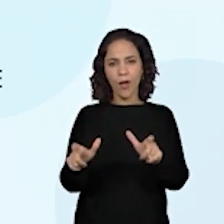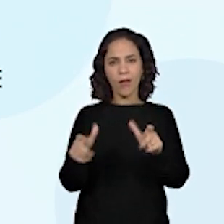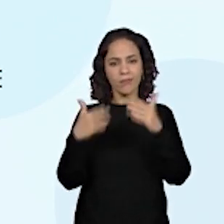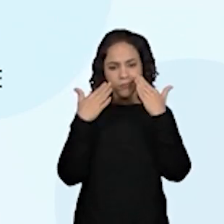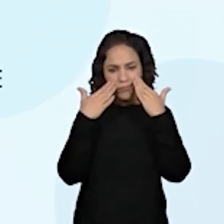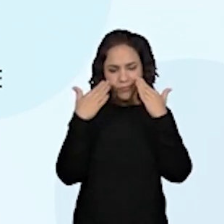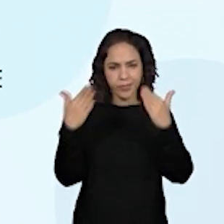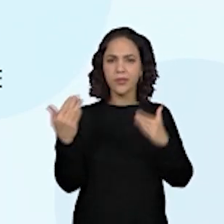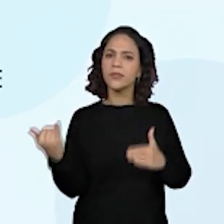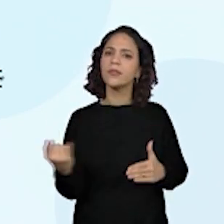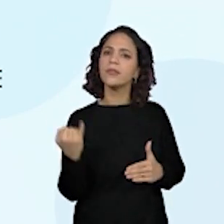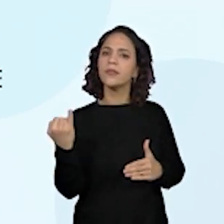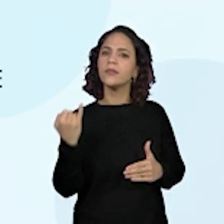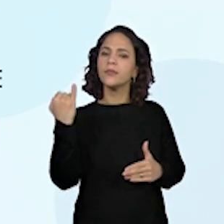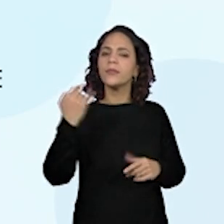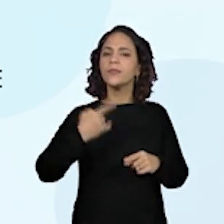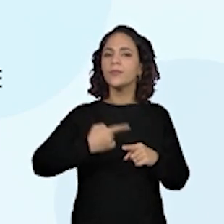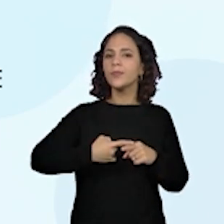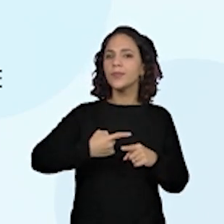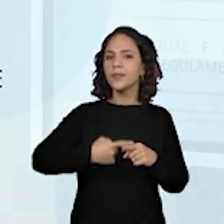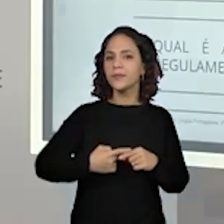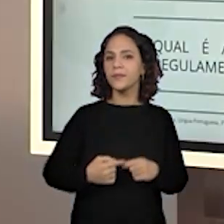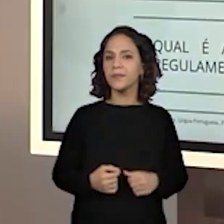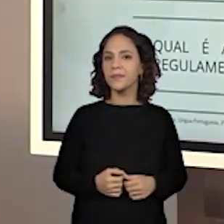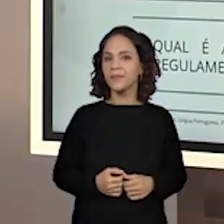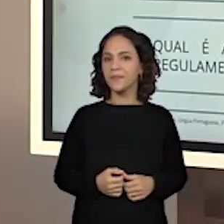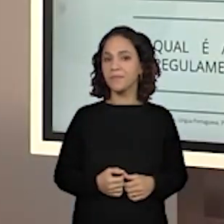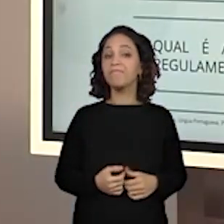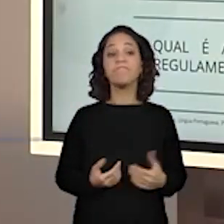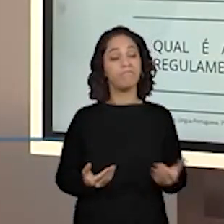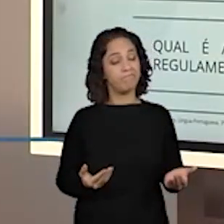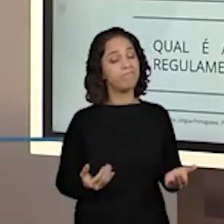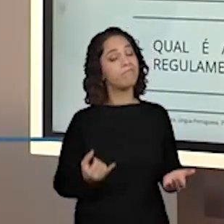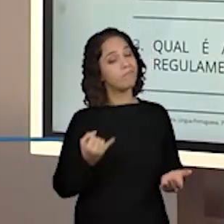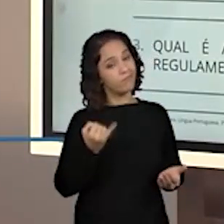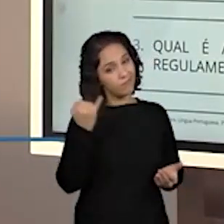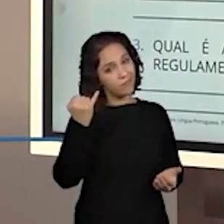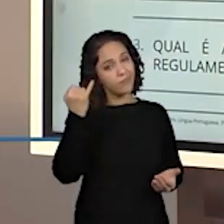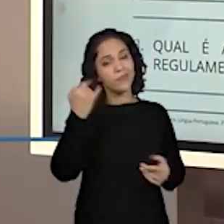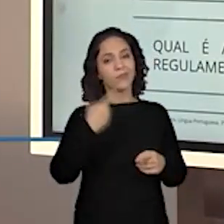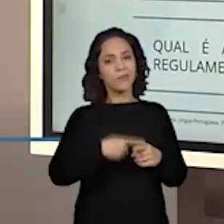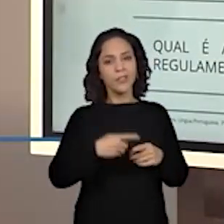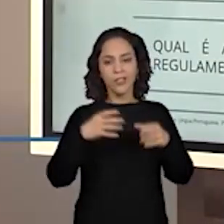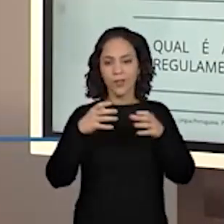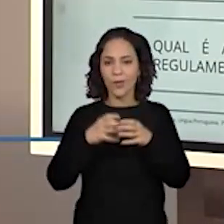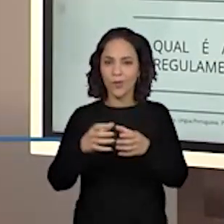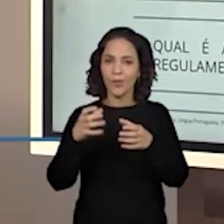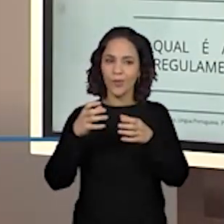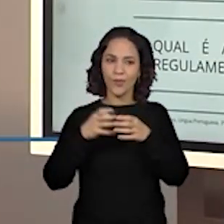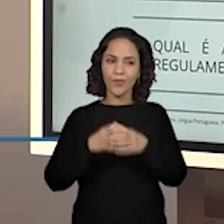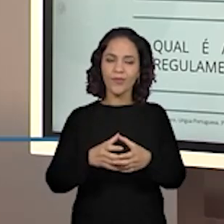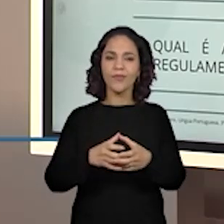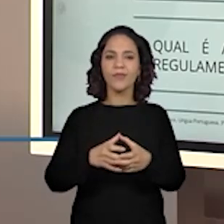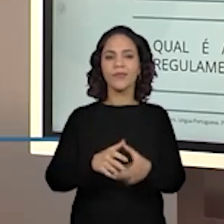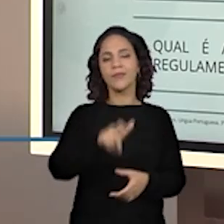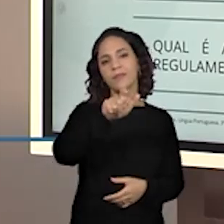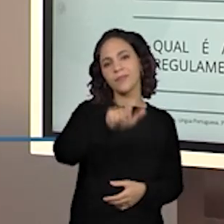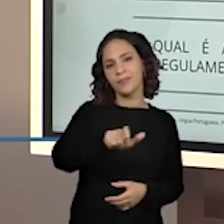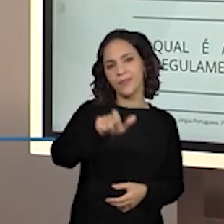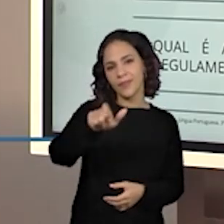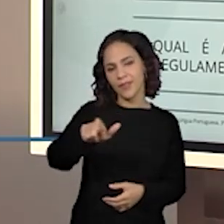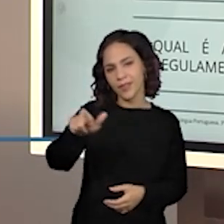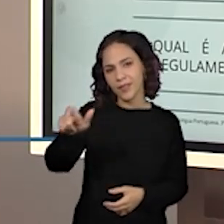público? Também refletimos sobre isso. É importante para tornar o convívio das pessoas,